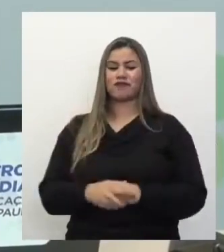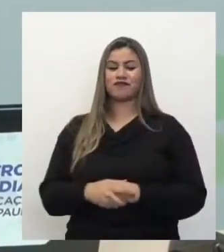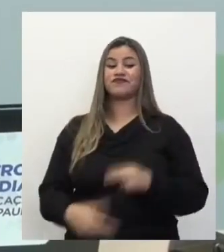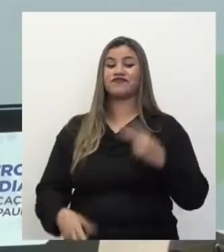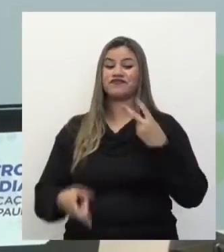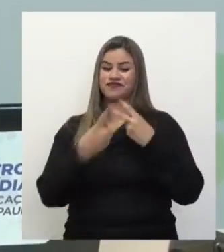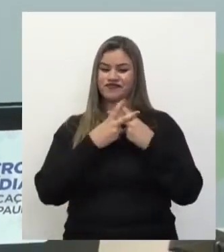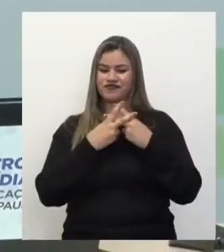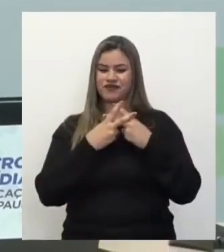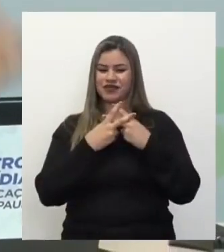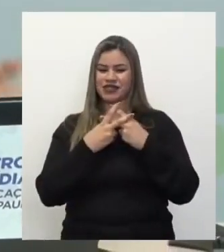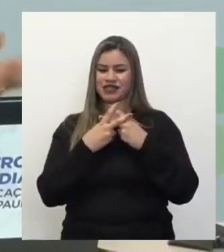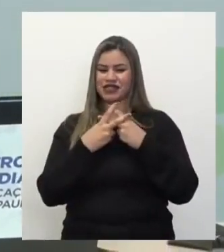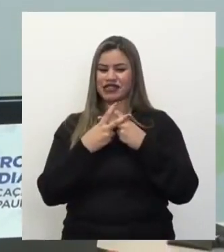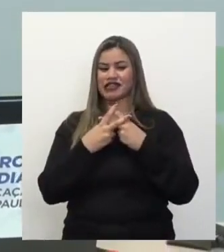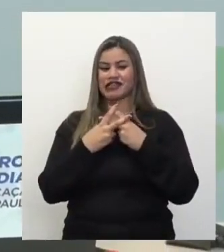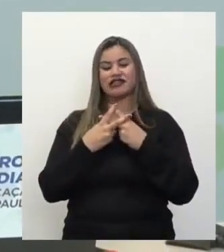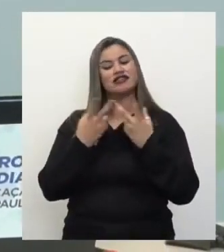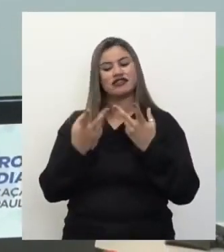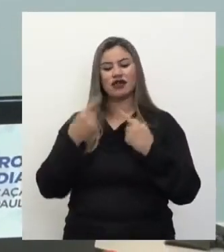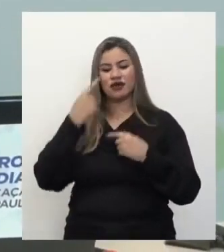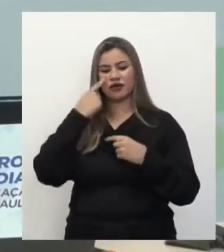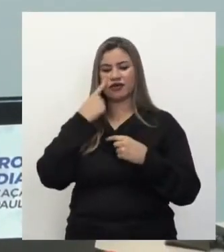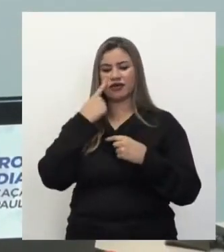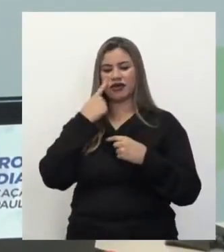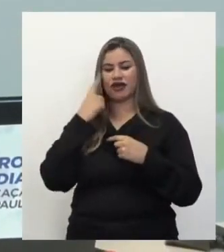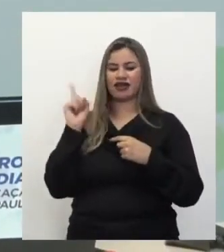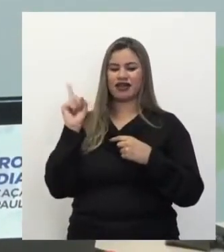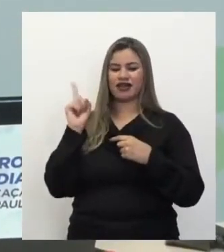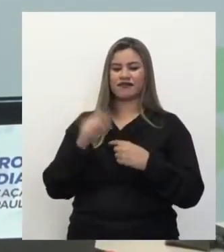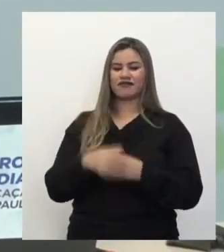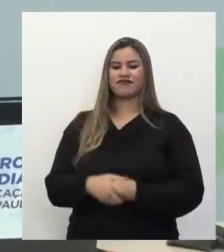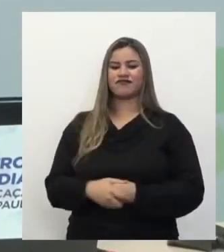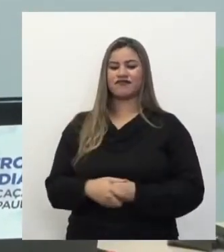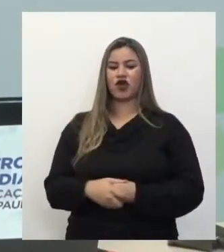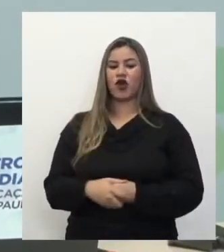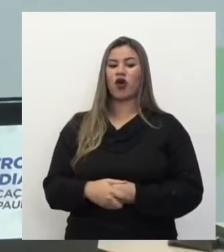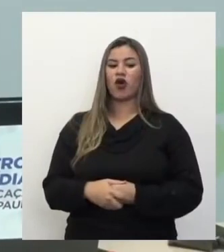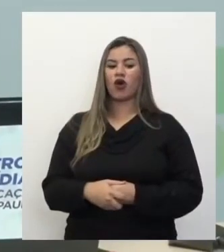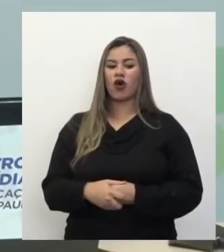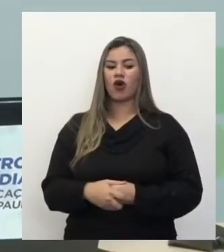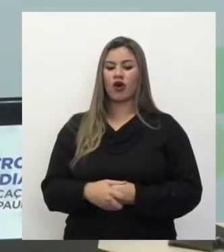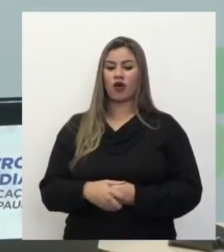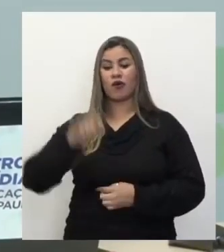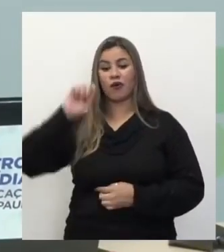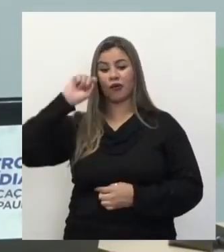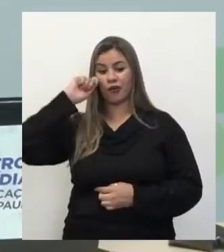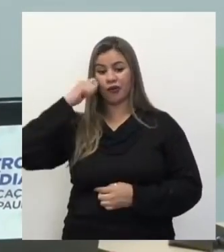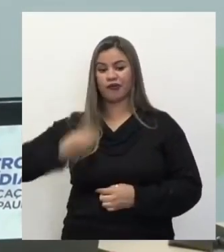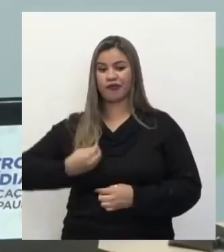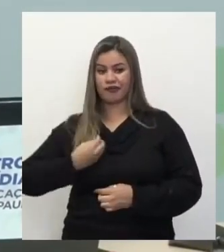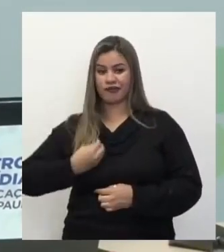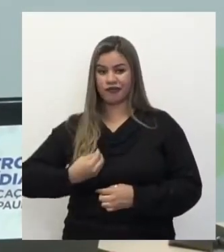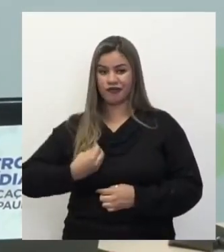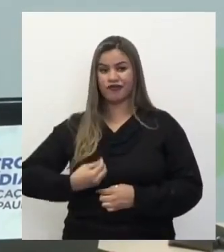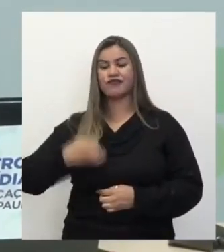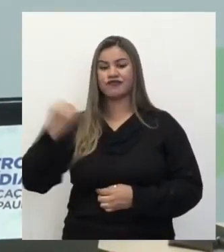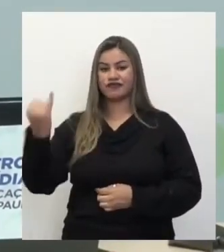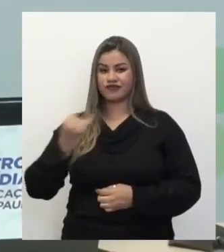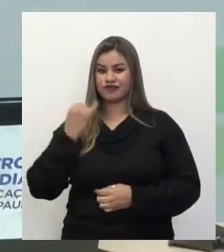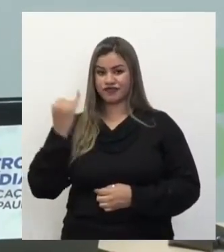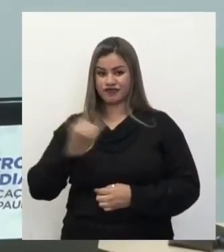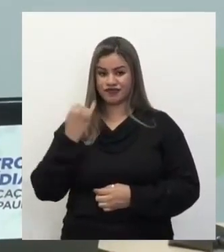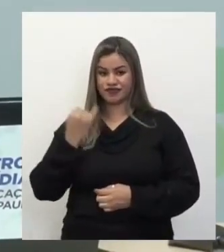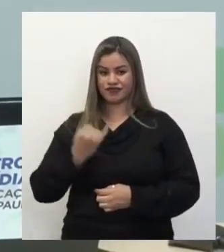na aula anterior. Então eu trouxe essa acolhida pra gente puxar o gancho. Tá vendo aqui em cima? Black Lives Matter, ok? Não é